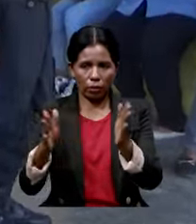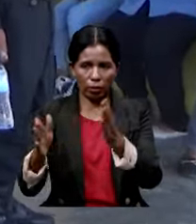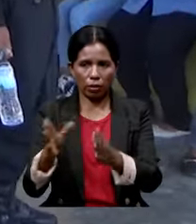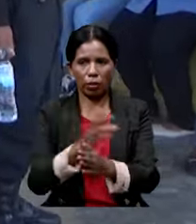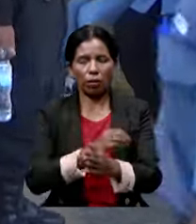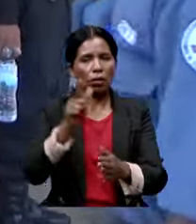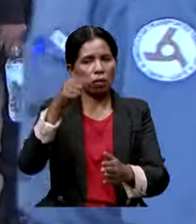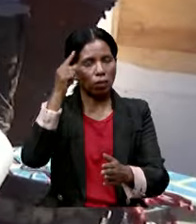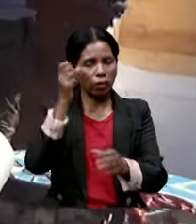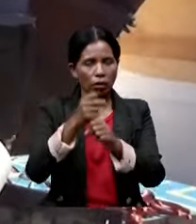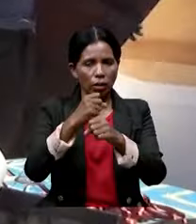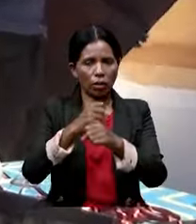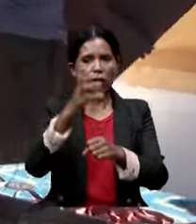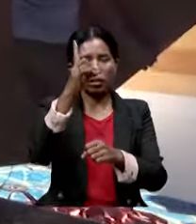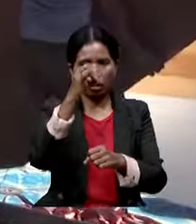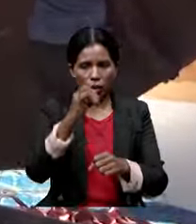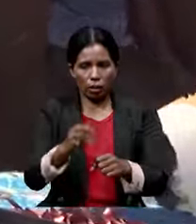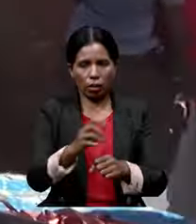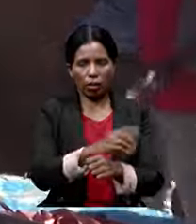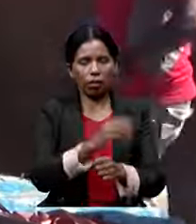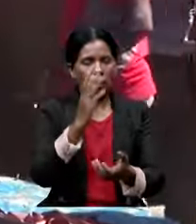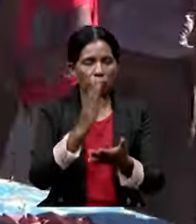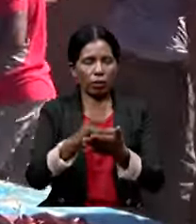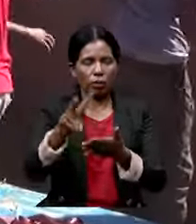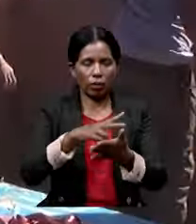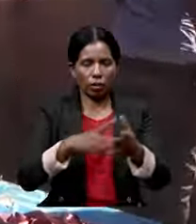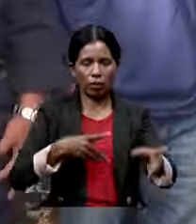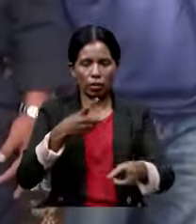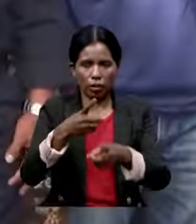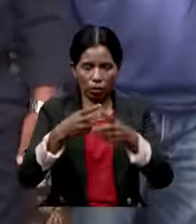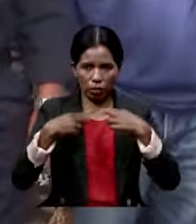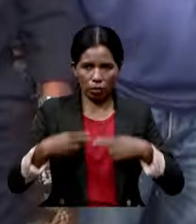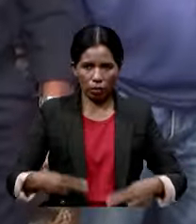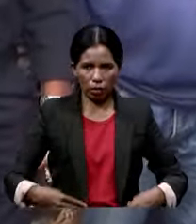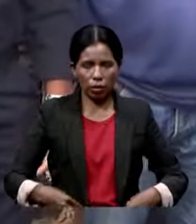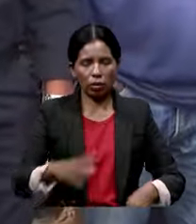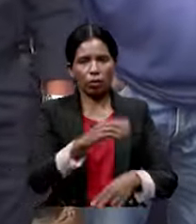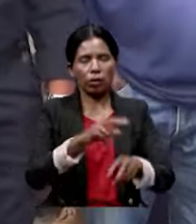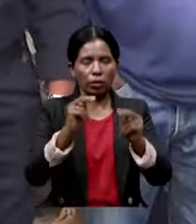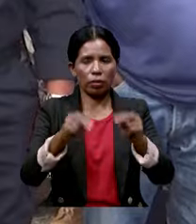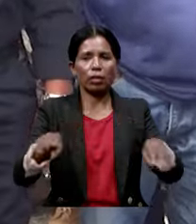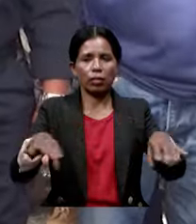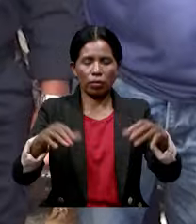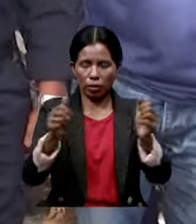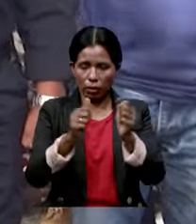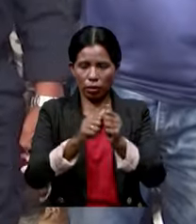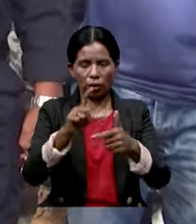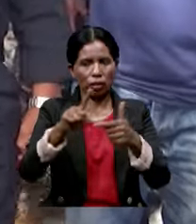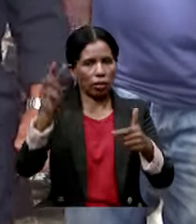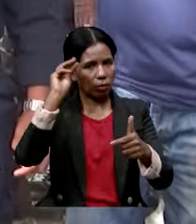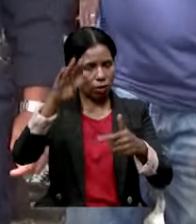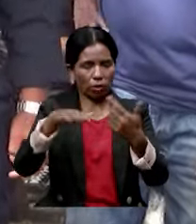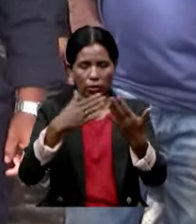bem governo ralo e capital dele, onde evita violação de direitos humanos, não precisa serviço a mútuo, linha ministerial